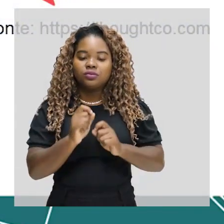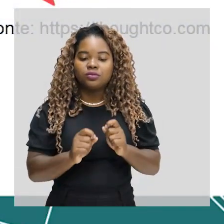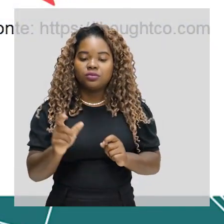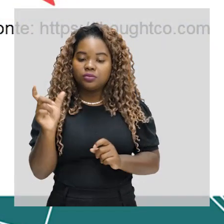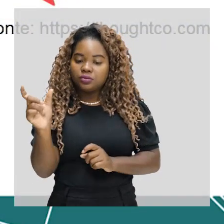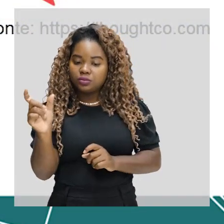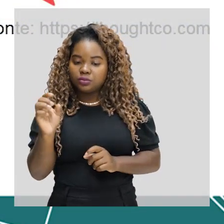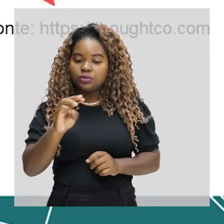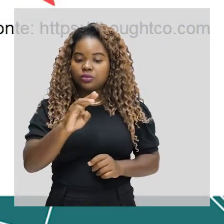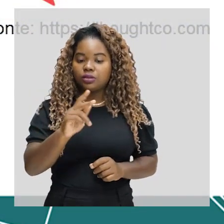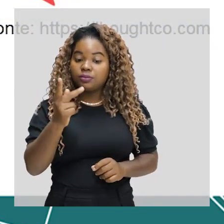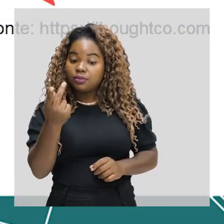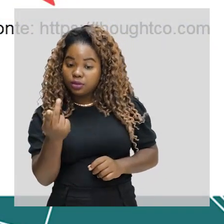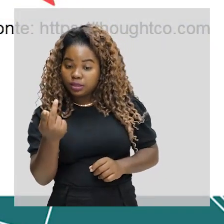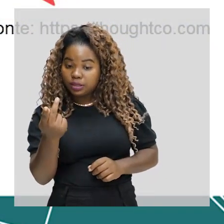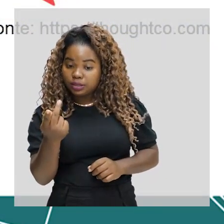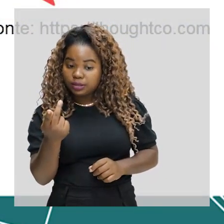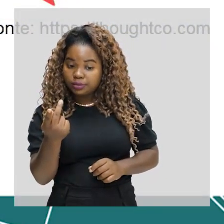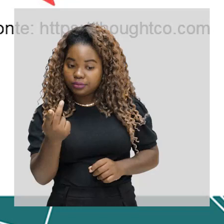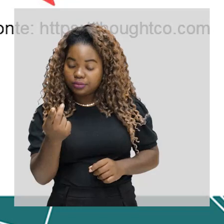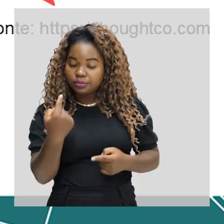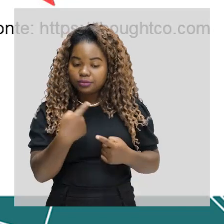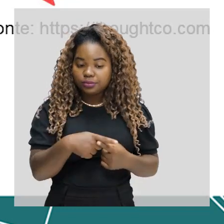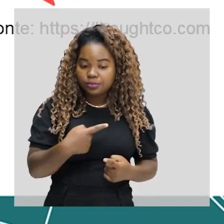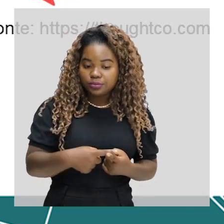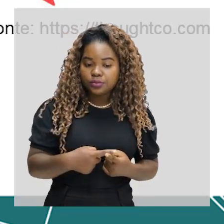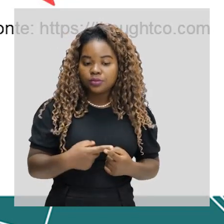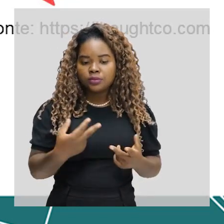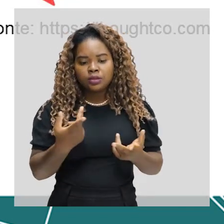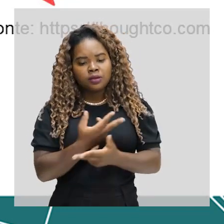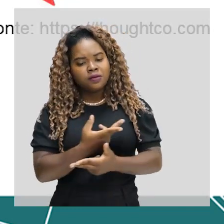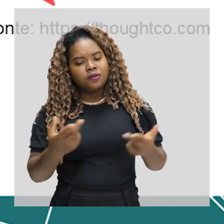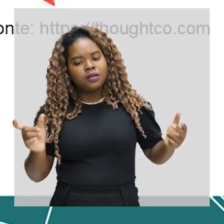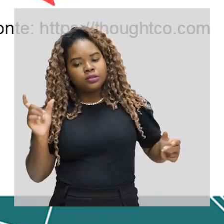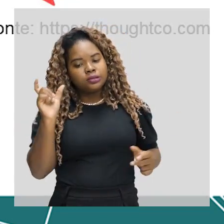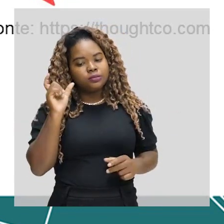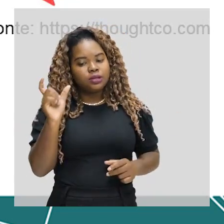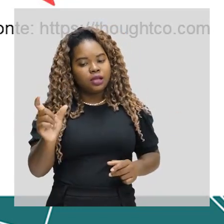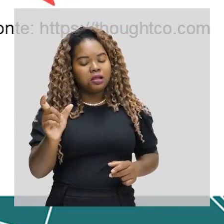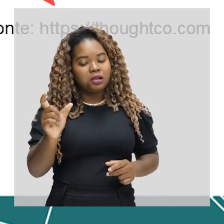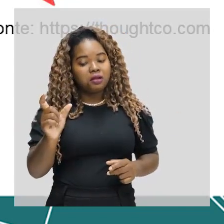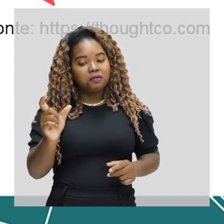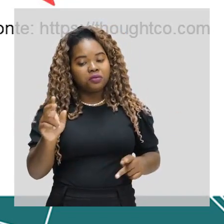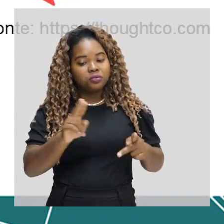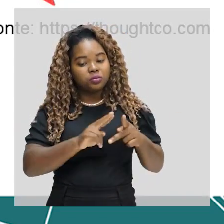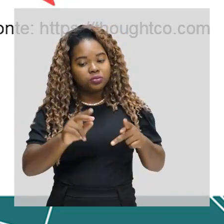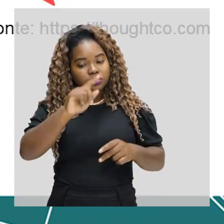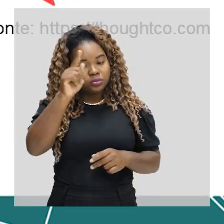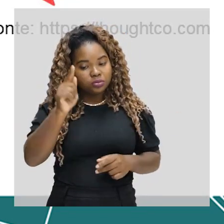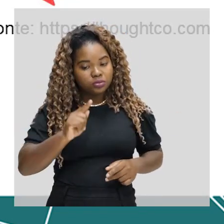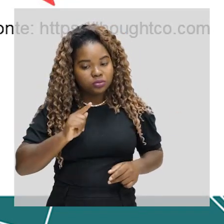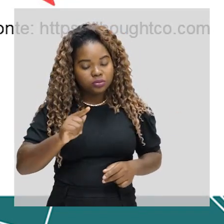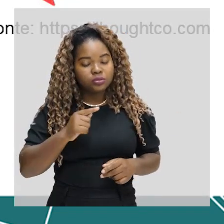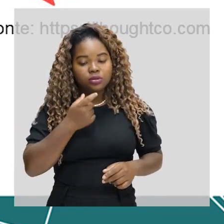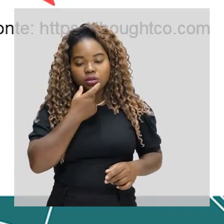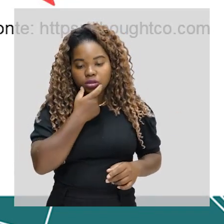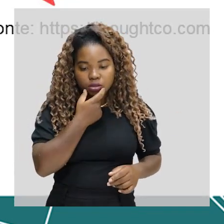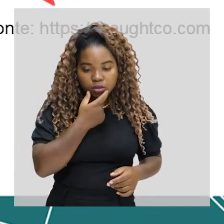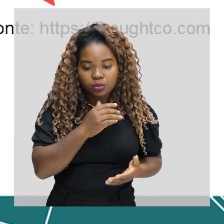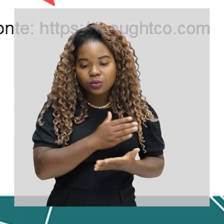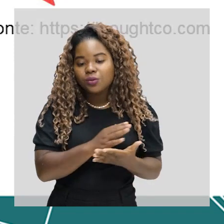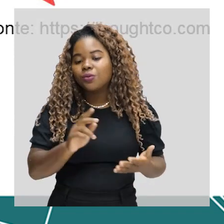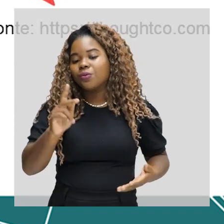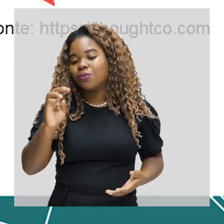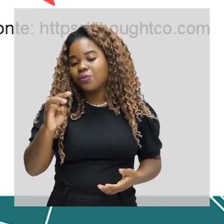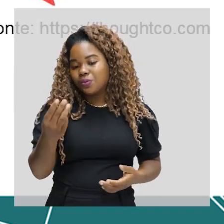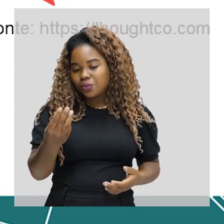com WH em inglês, porque a maioria das palavras ou dos pronomes interrogativos em inglês